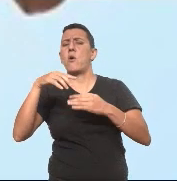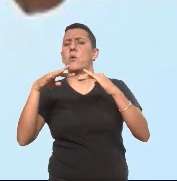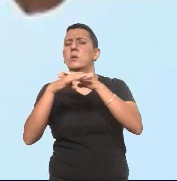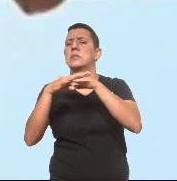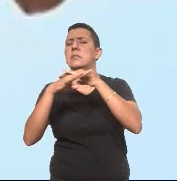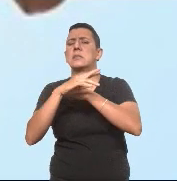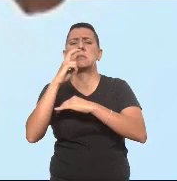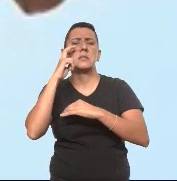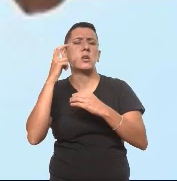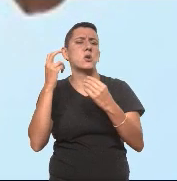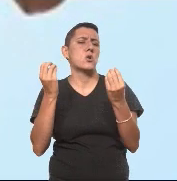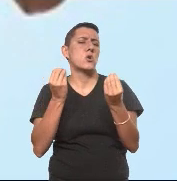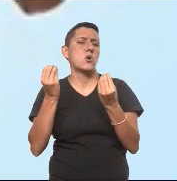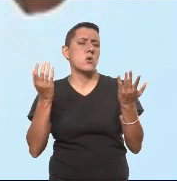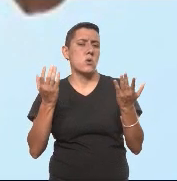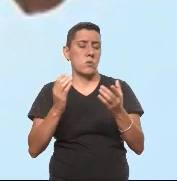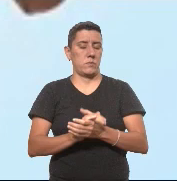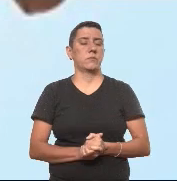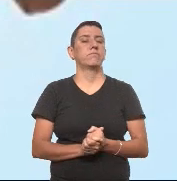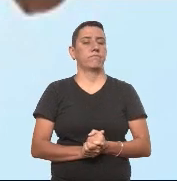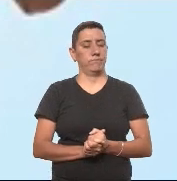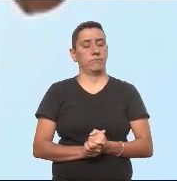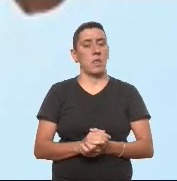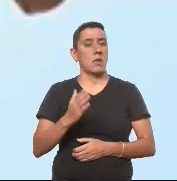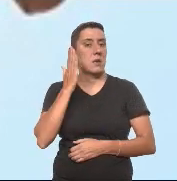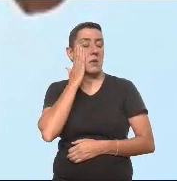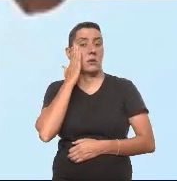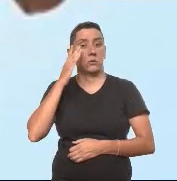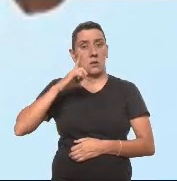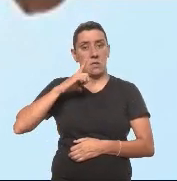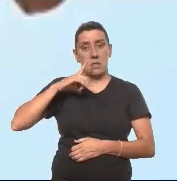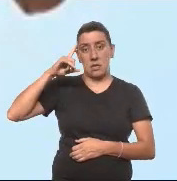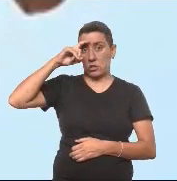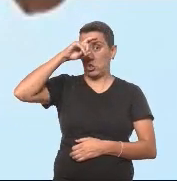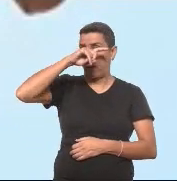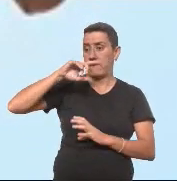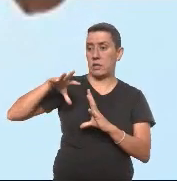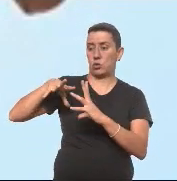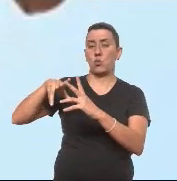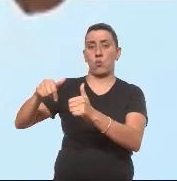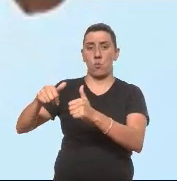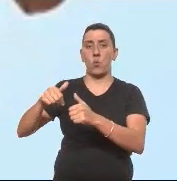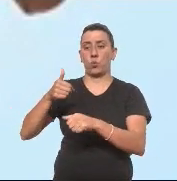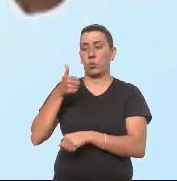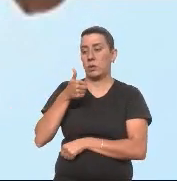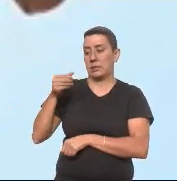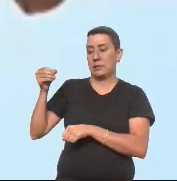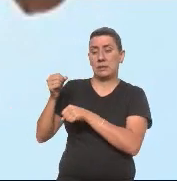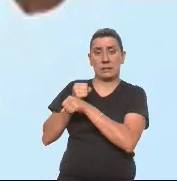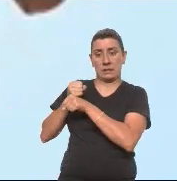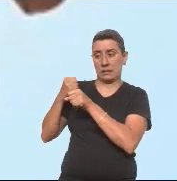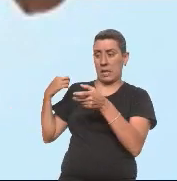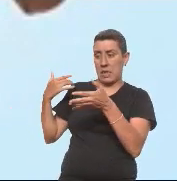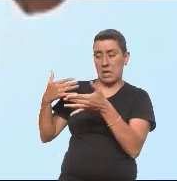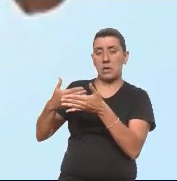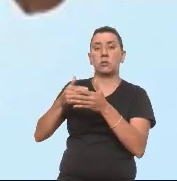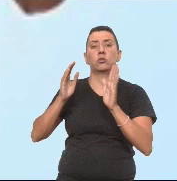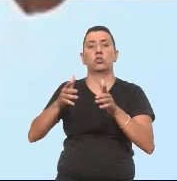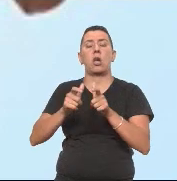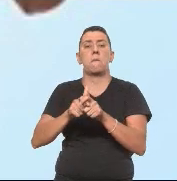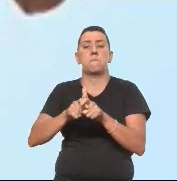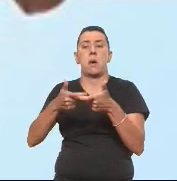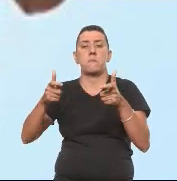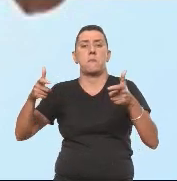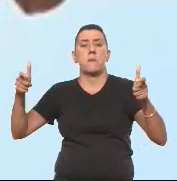sabe que uma pressão muito grande nos desafios globais anos nos últimos 100 anos nós tivemos um aumento de